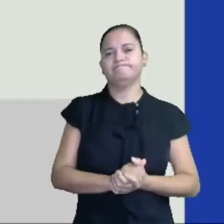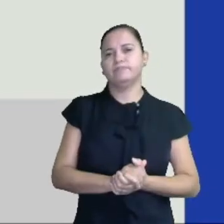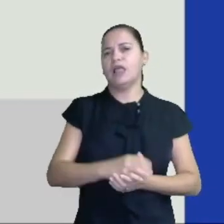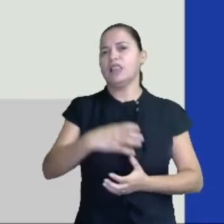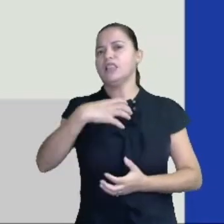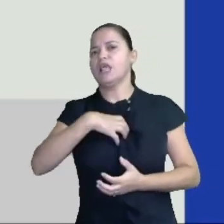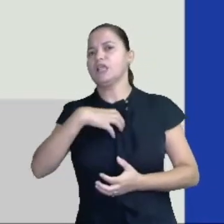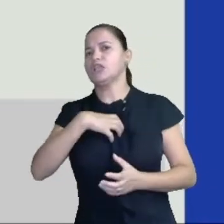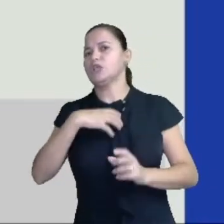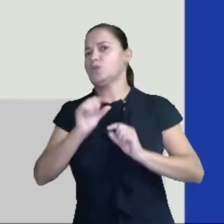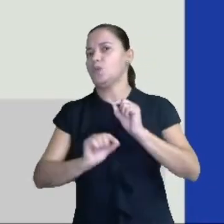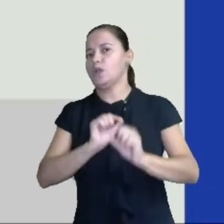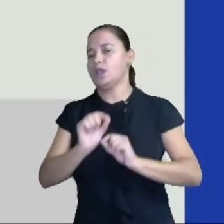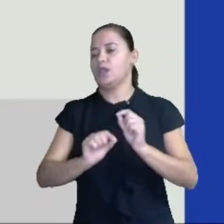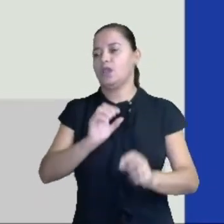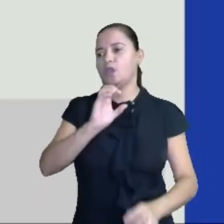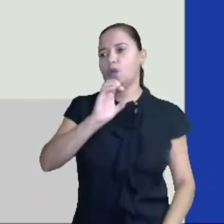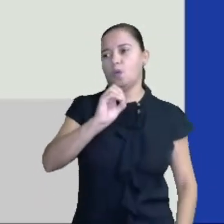seria isso?